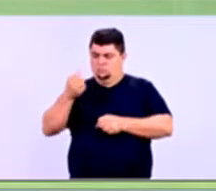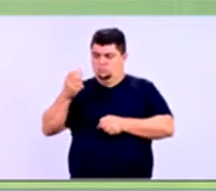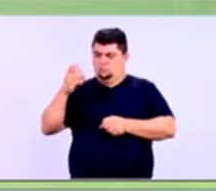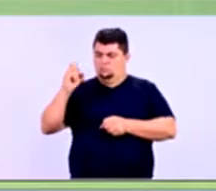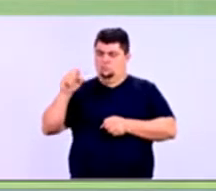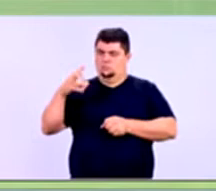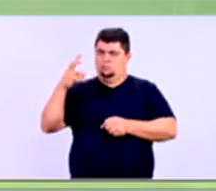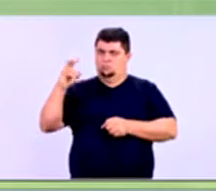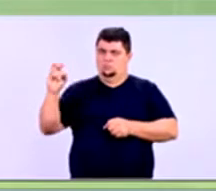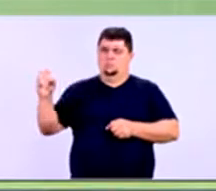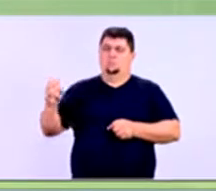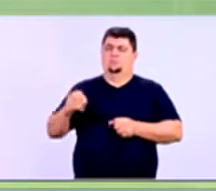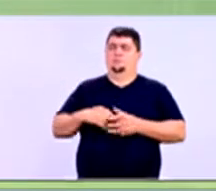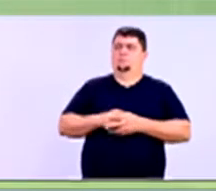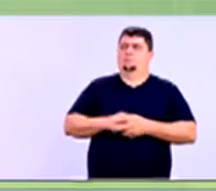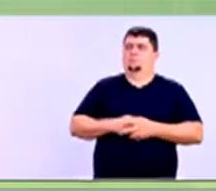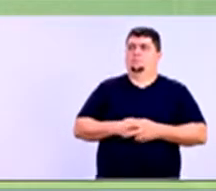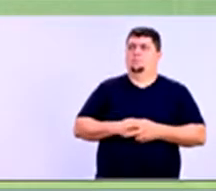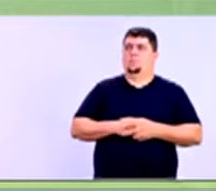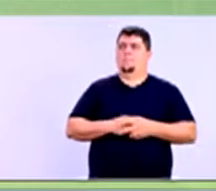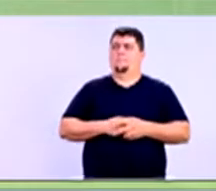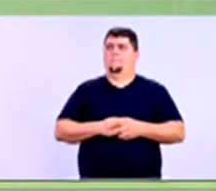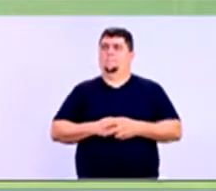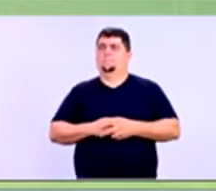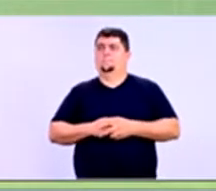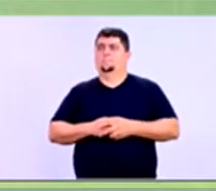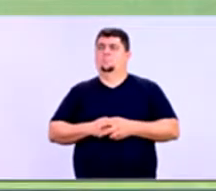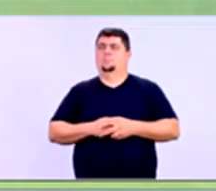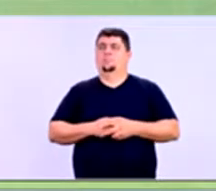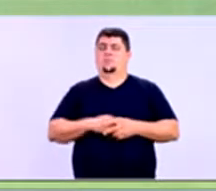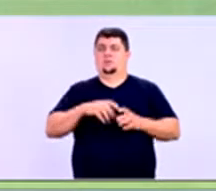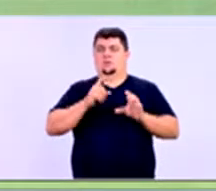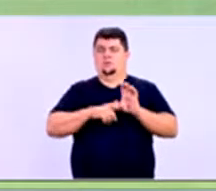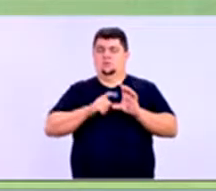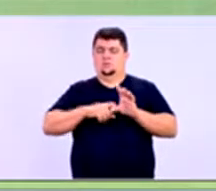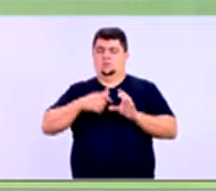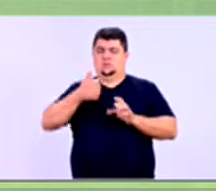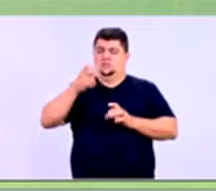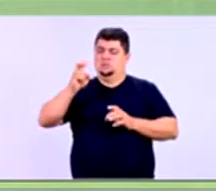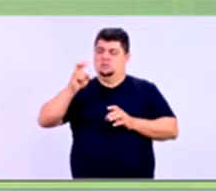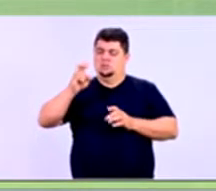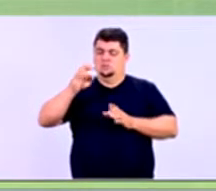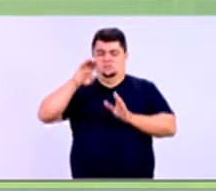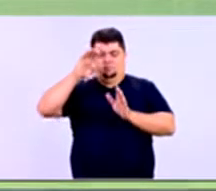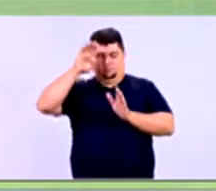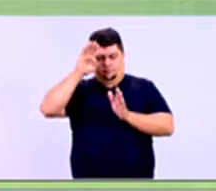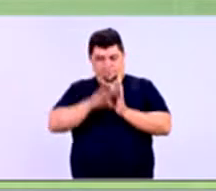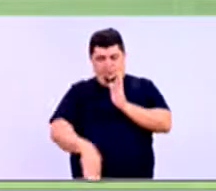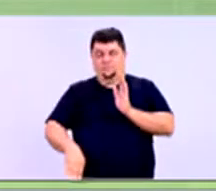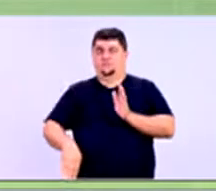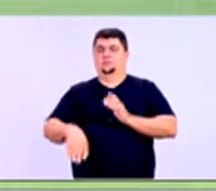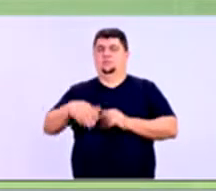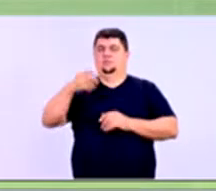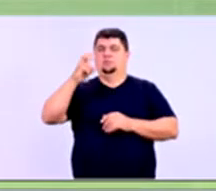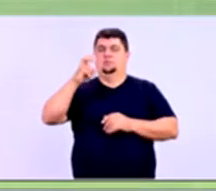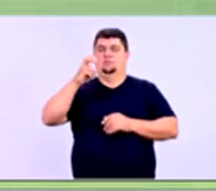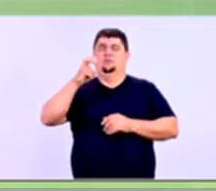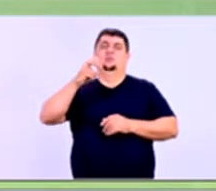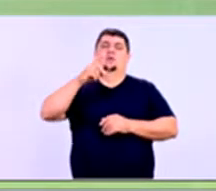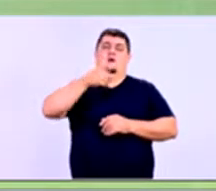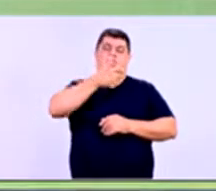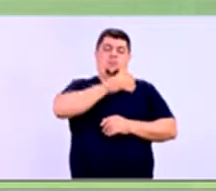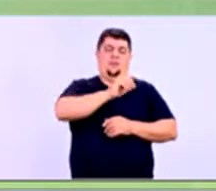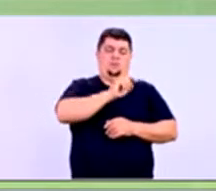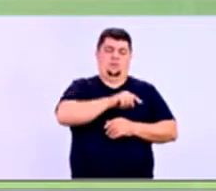pagar 6.500. Então, a minha dívida, que era 15 mil, caiu 5 mil, que é 10